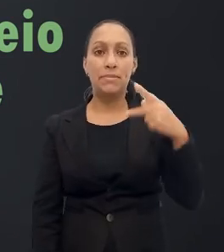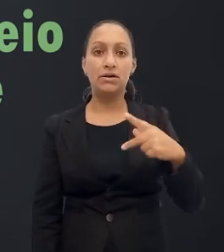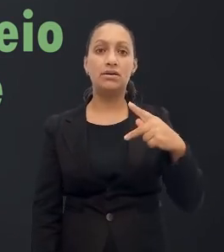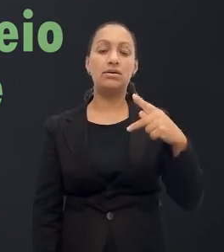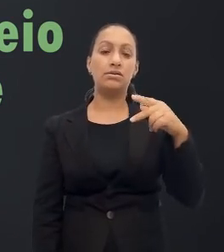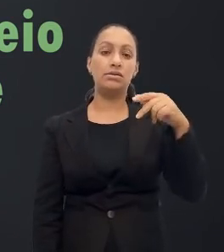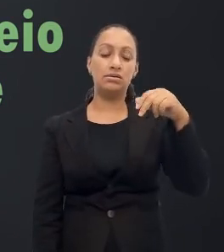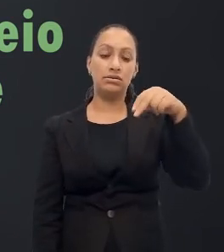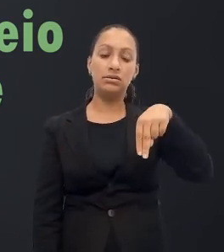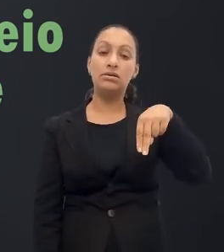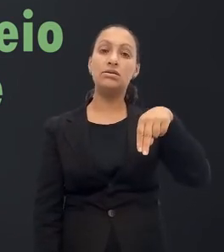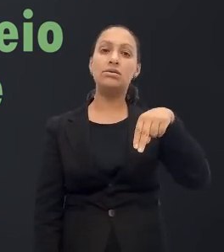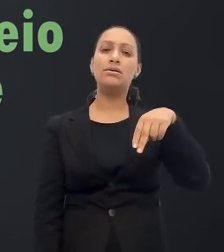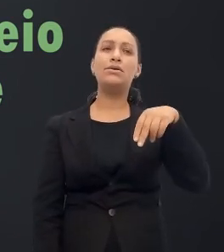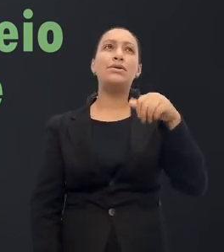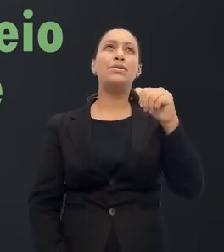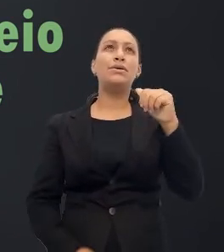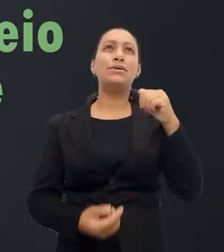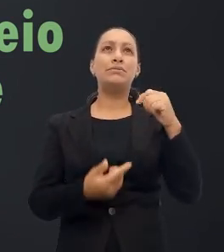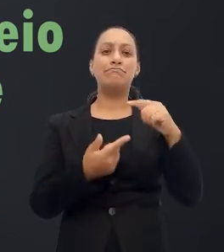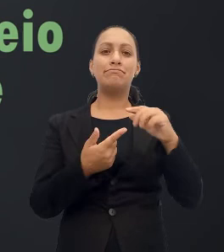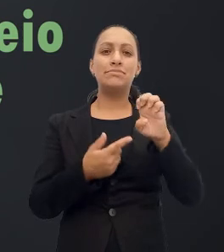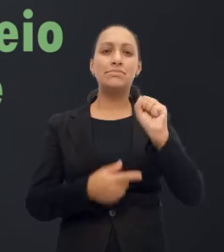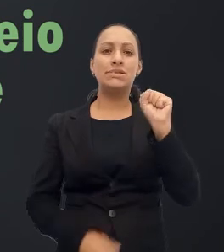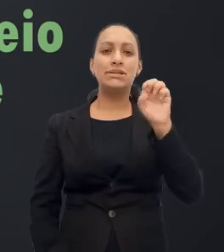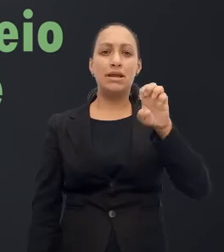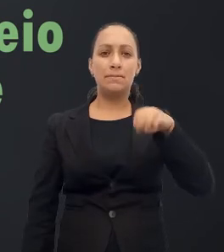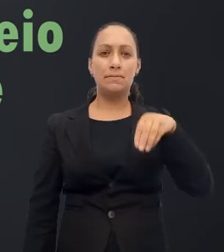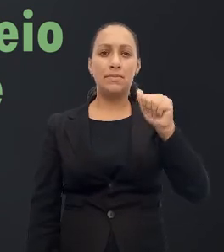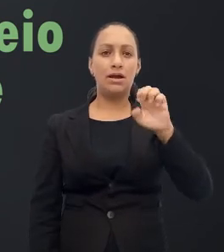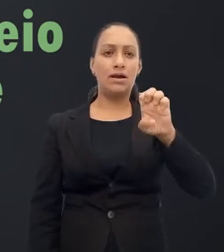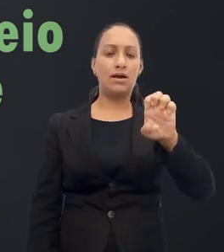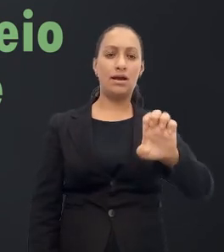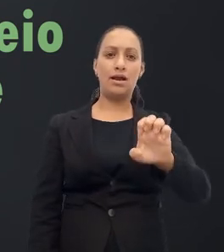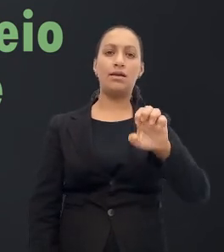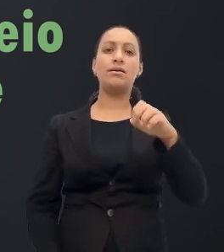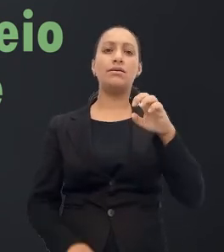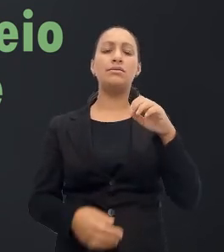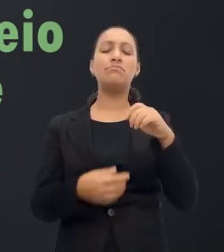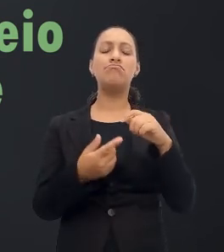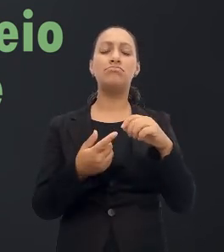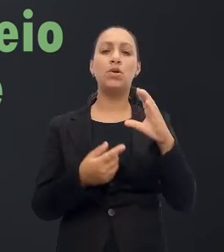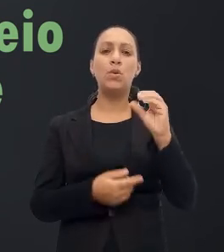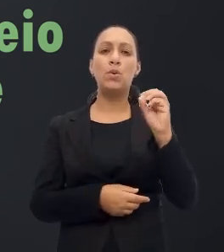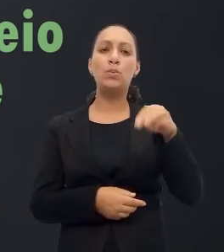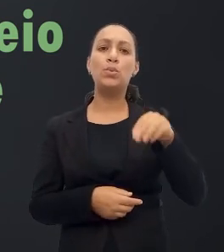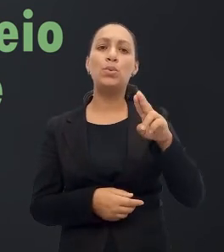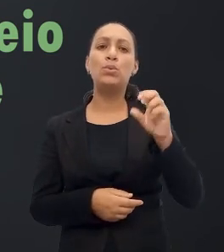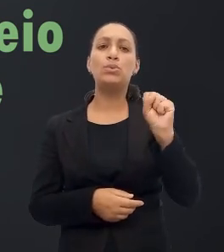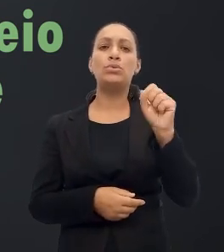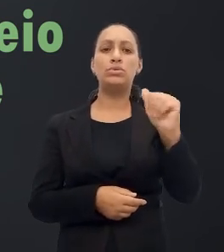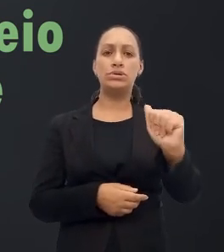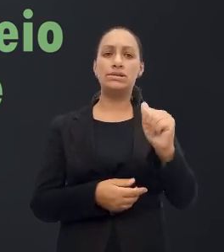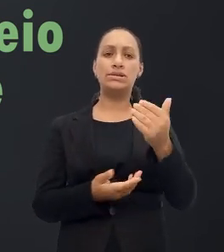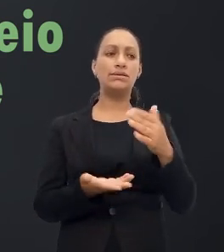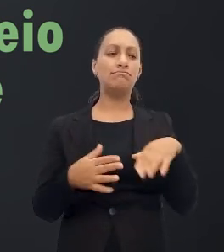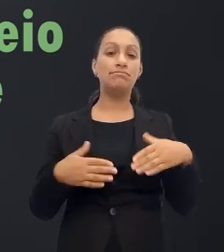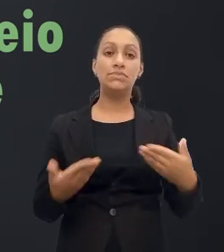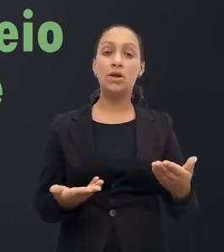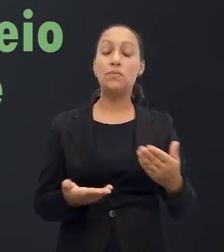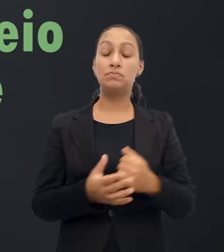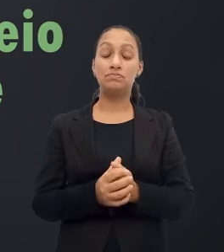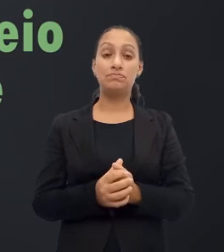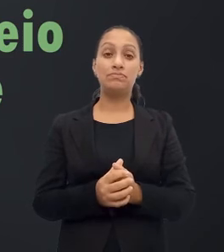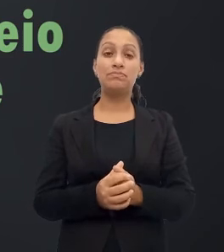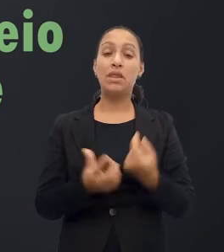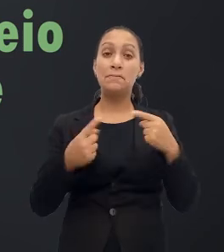com o SEMAI de São Leopoldo, a Comusa também, que iniciou com a gente ali no início das coletas. Então,